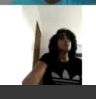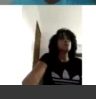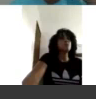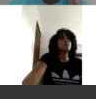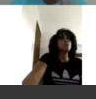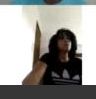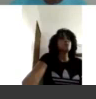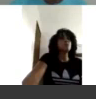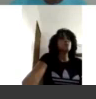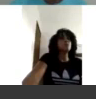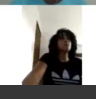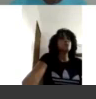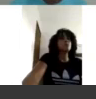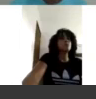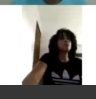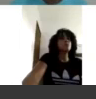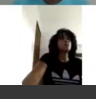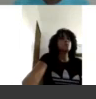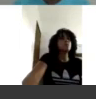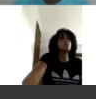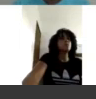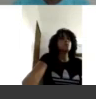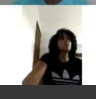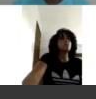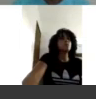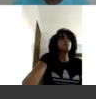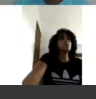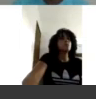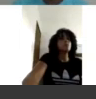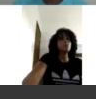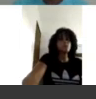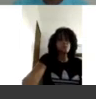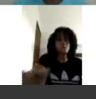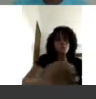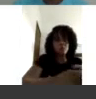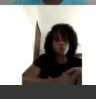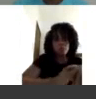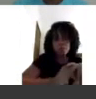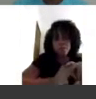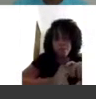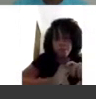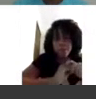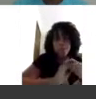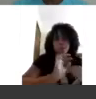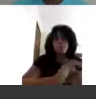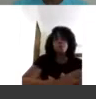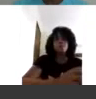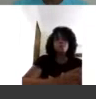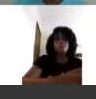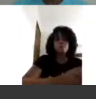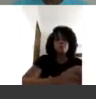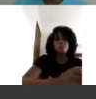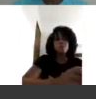blocos de atividades, escrevia todo um planejamento e a gente não tinha um retorno de como esses estudantes eles estavam recebendo